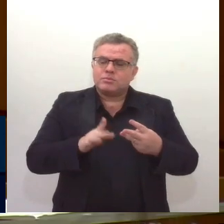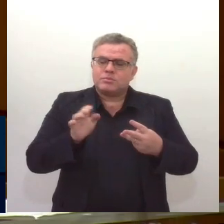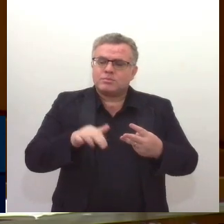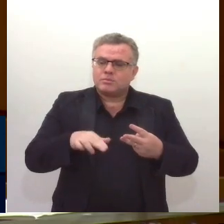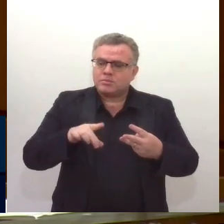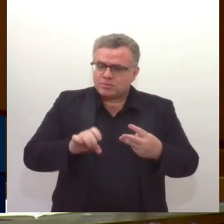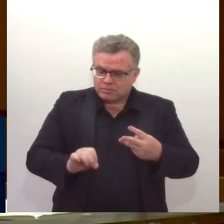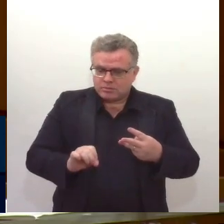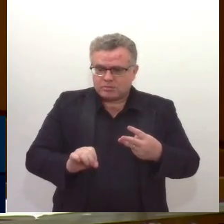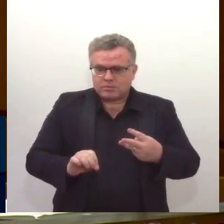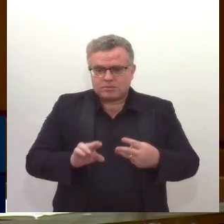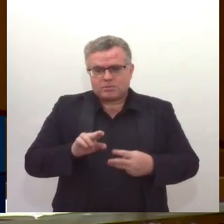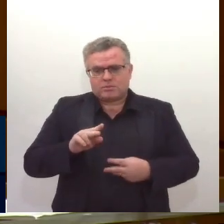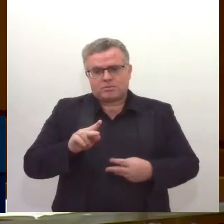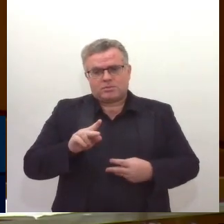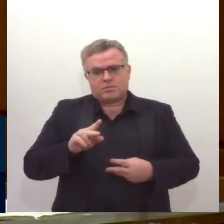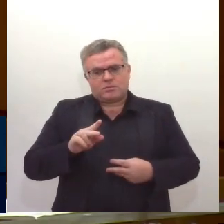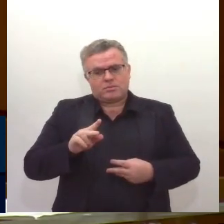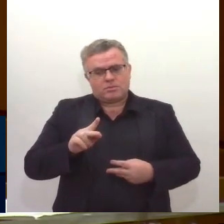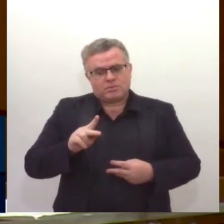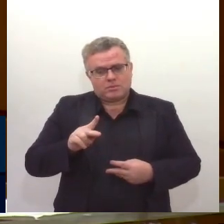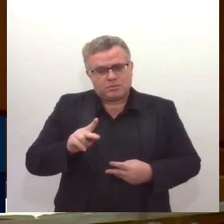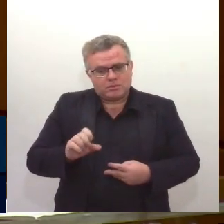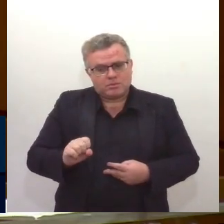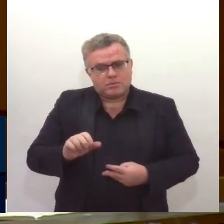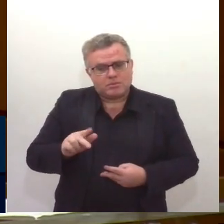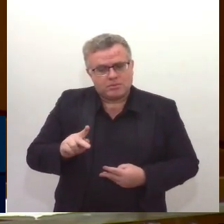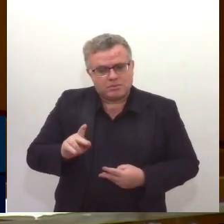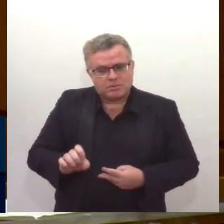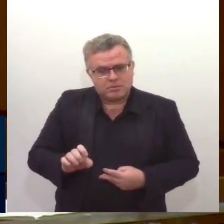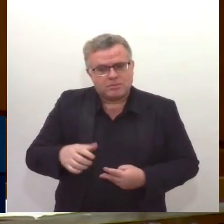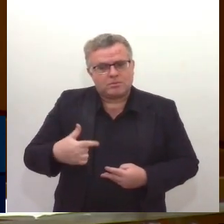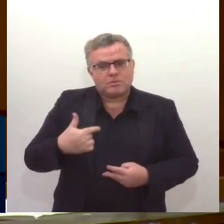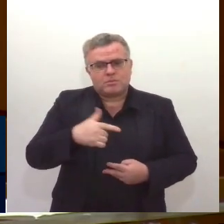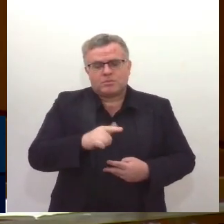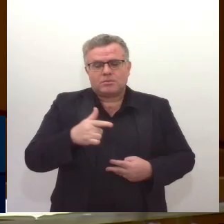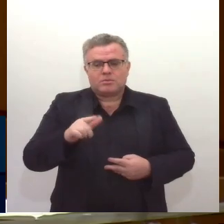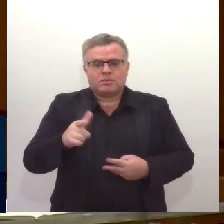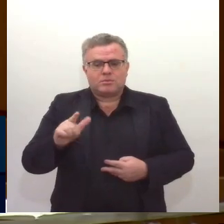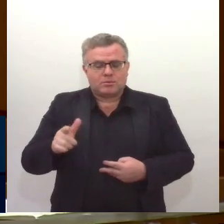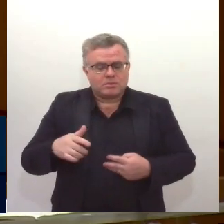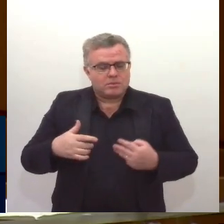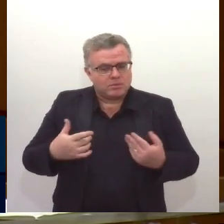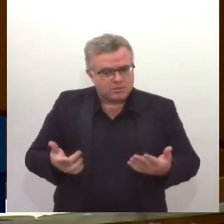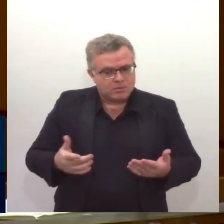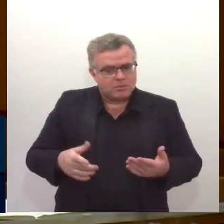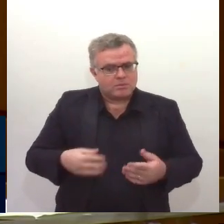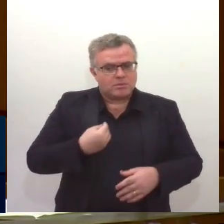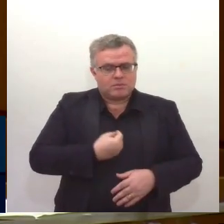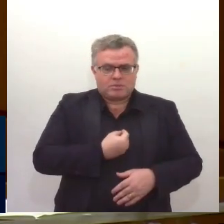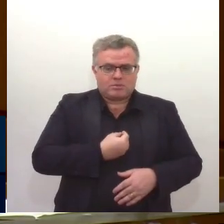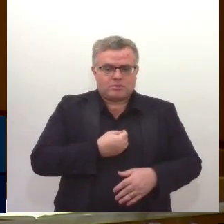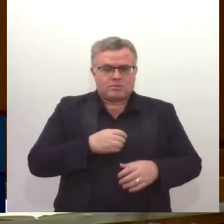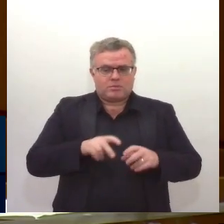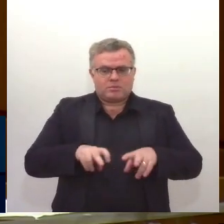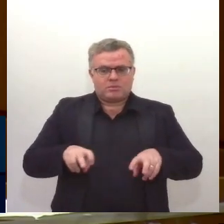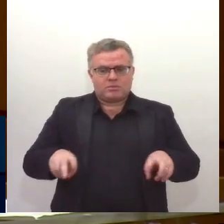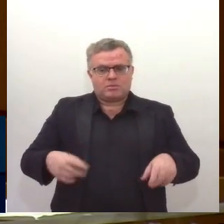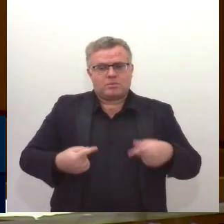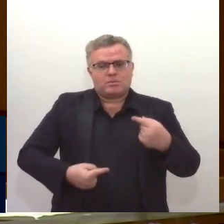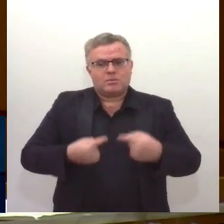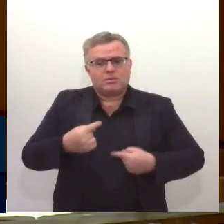da USP, entre outras participações. E também estará nas mesas de debate, trazendo